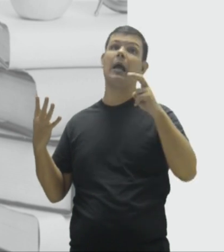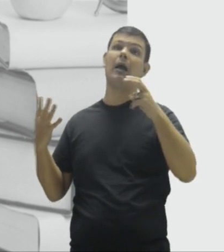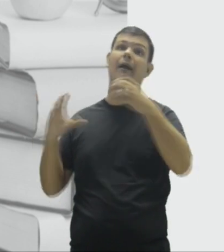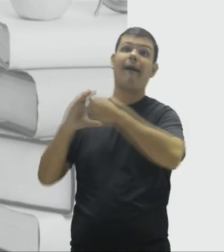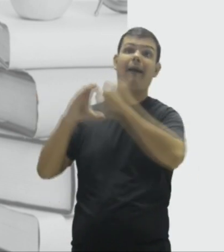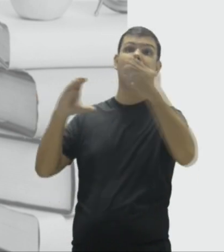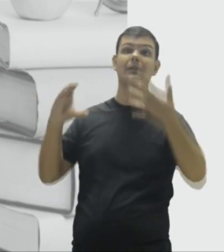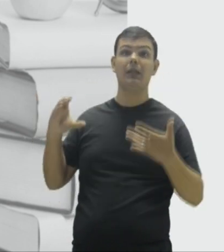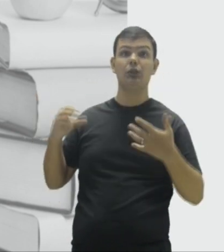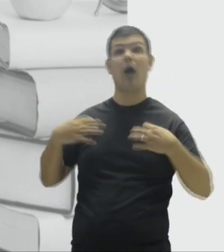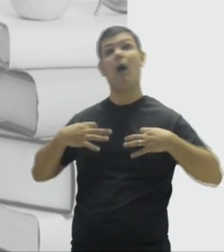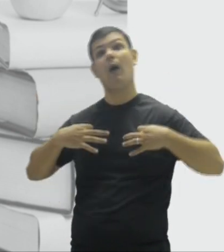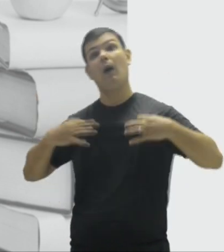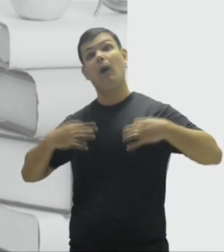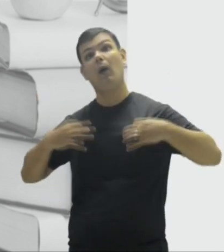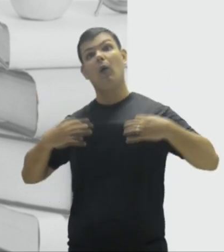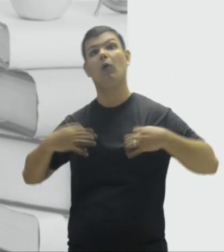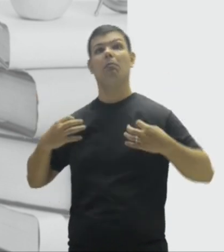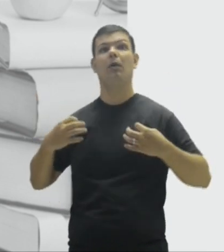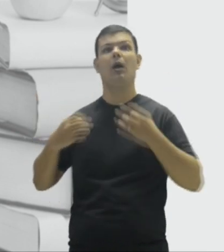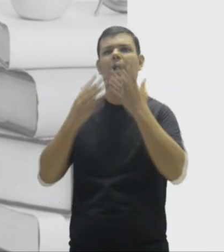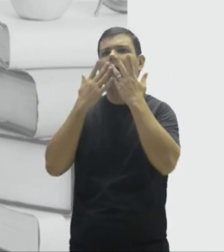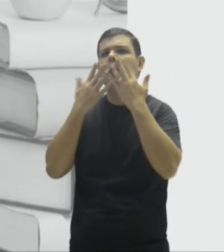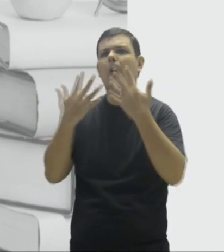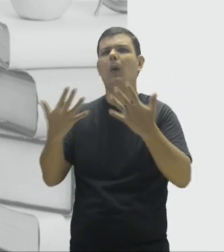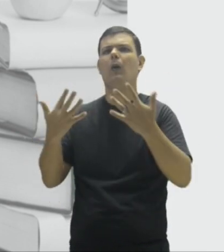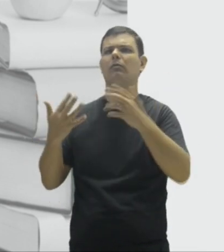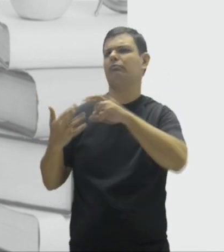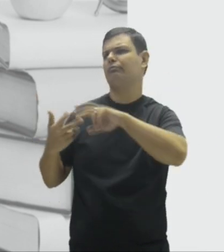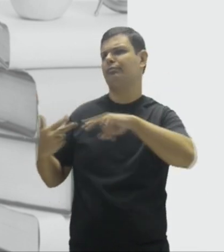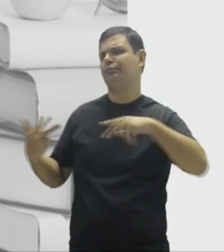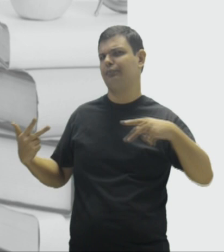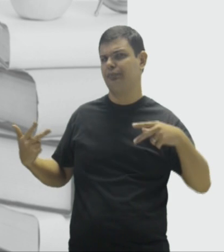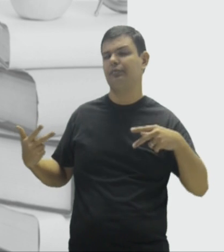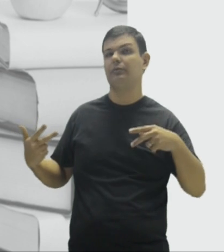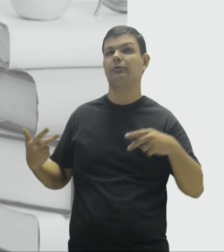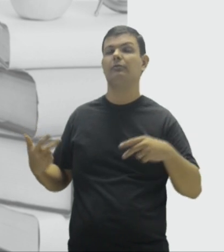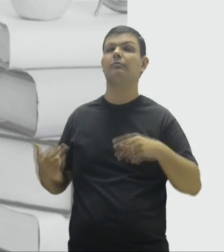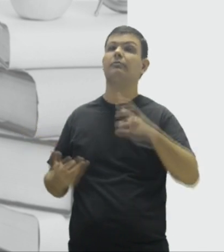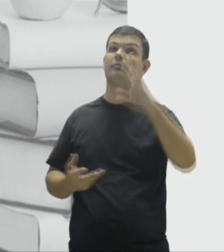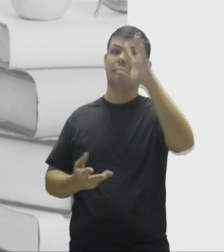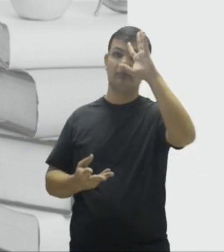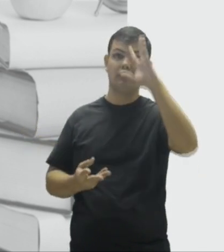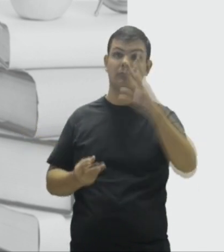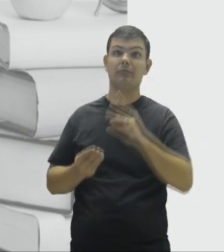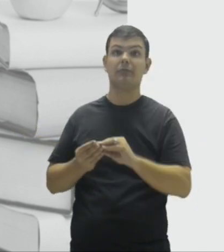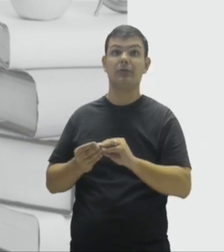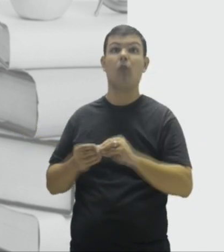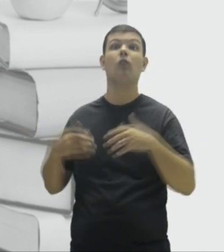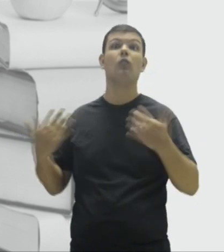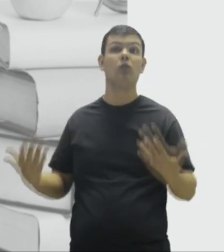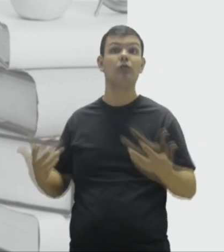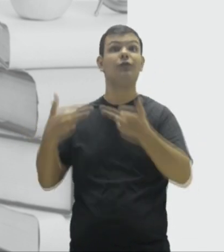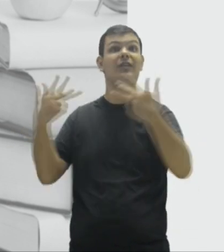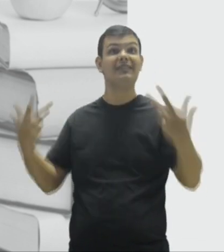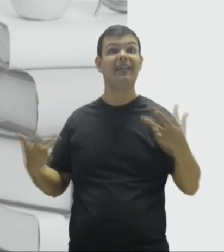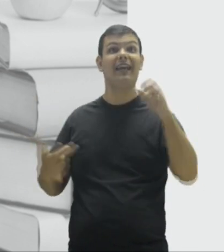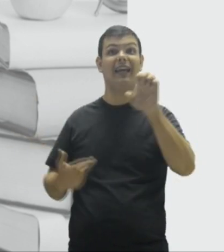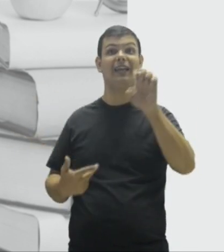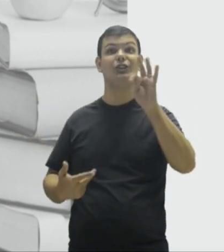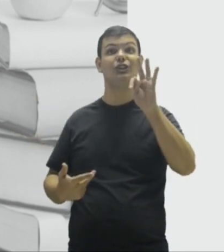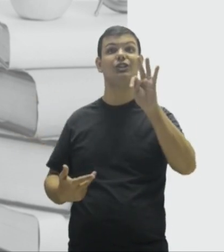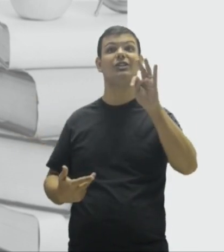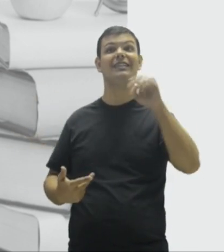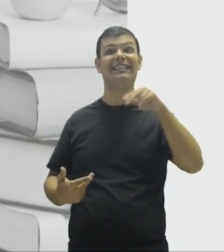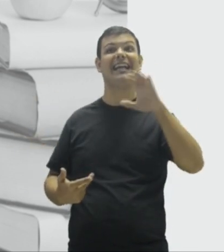das roupas, né? As cores e tudo mais. Portanto, anote aí, diversidade étnica, o